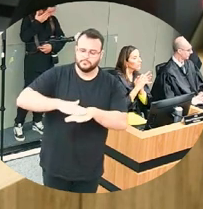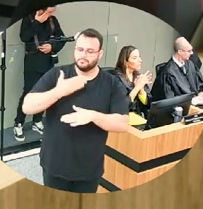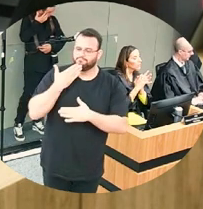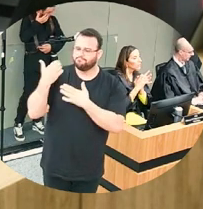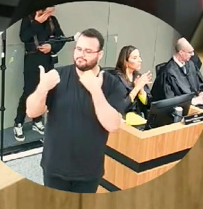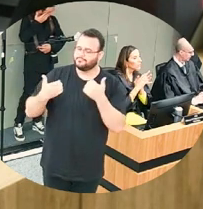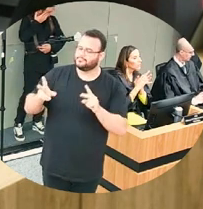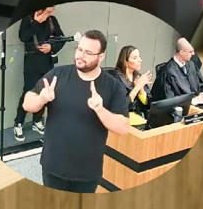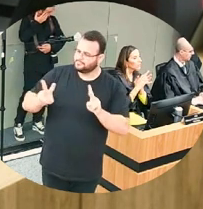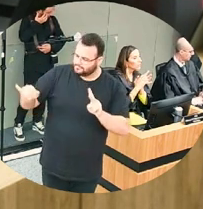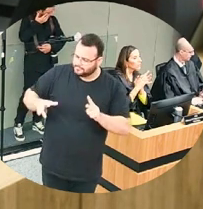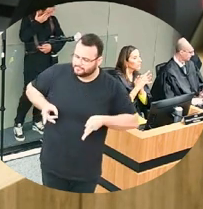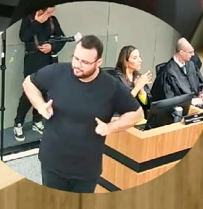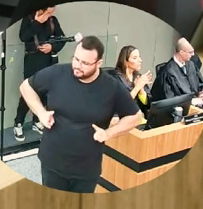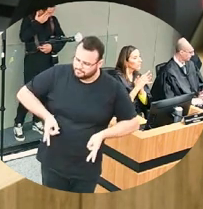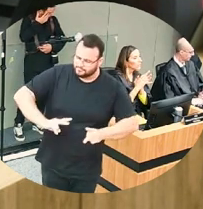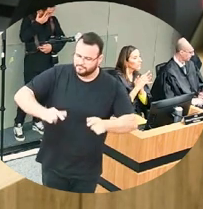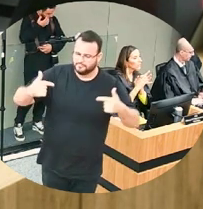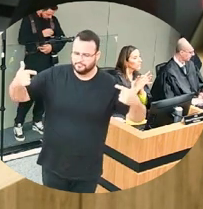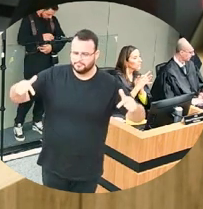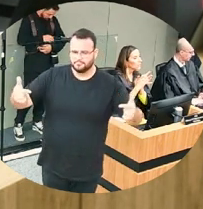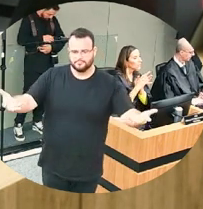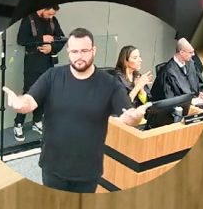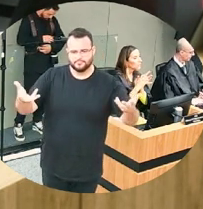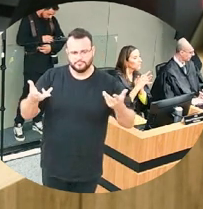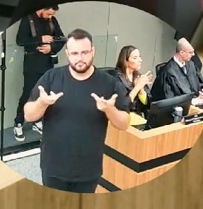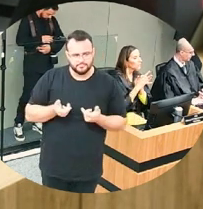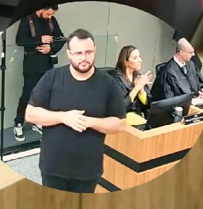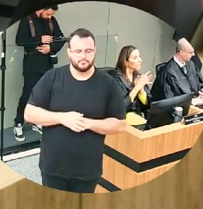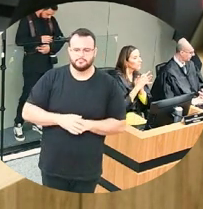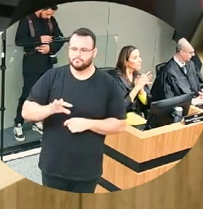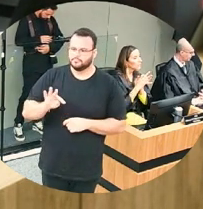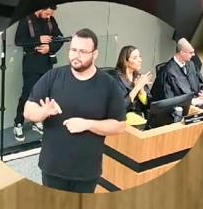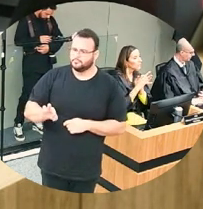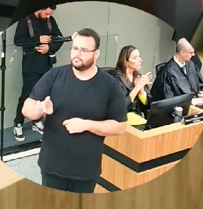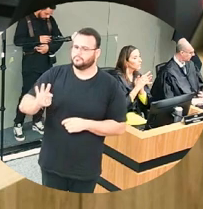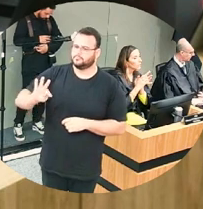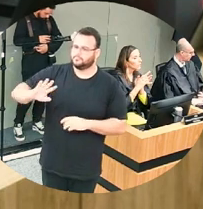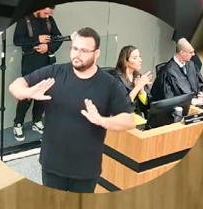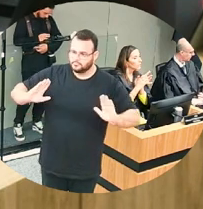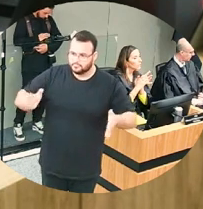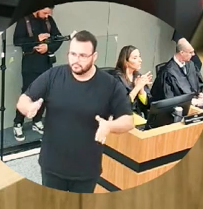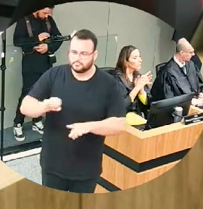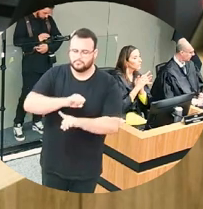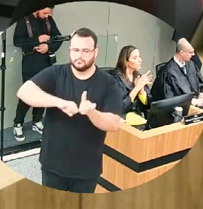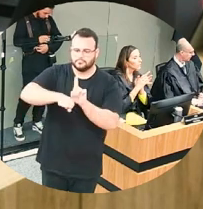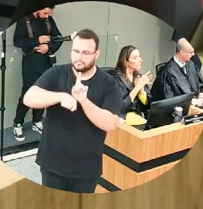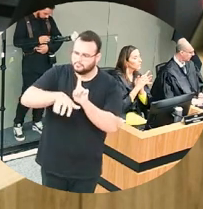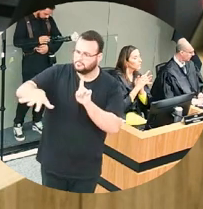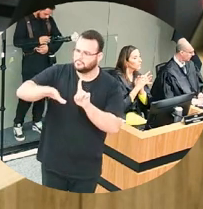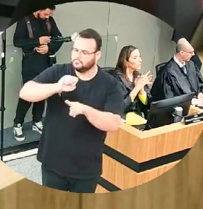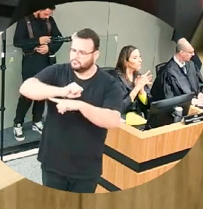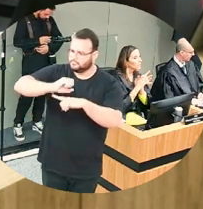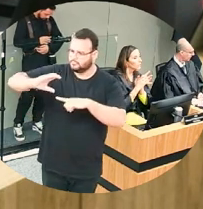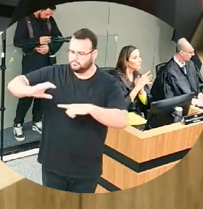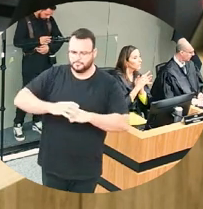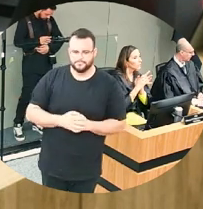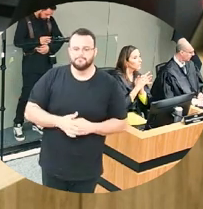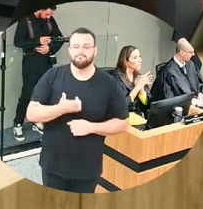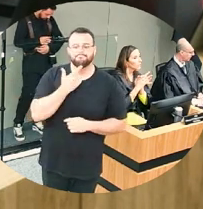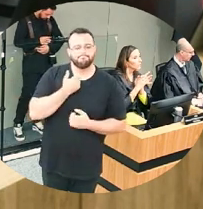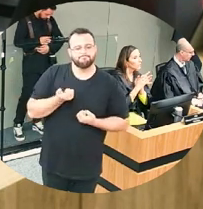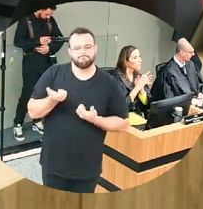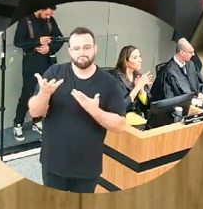darão continuidade ao excelente trabalho que o nosso tribunal tem prestado à sociedade Catarinense